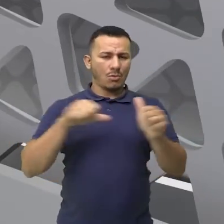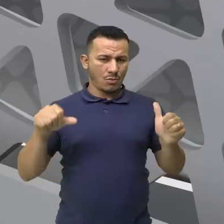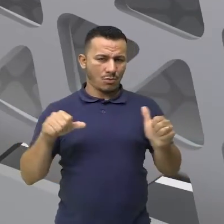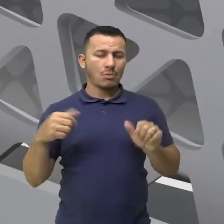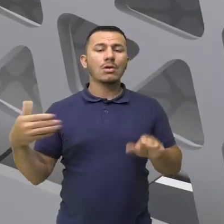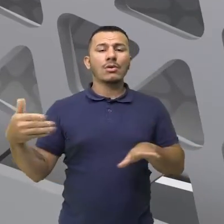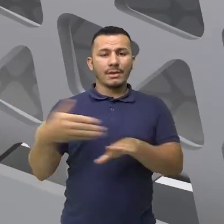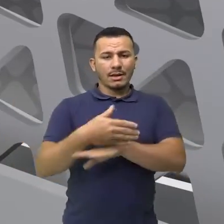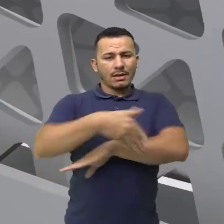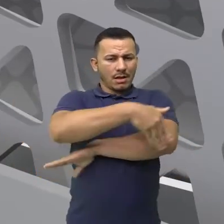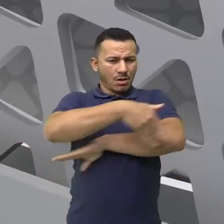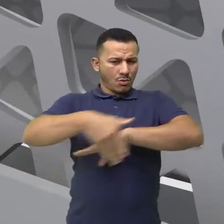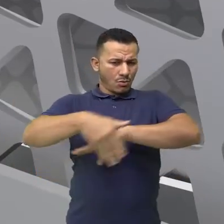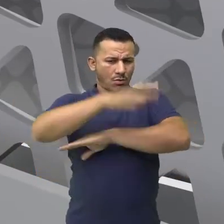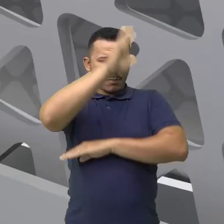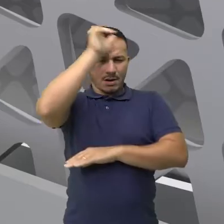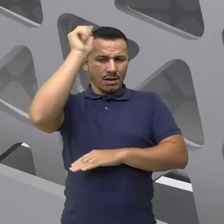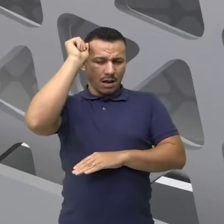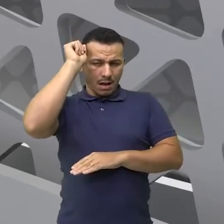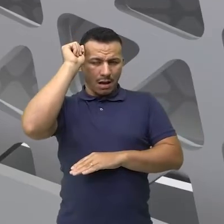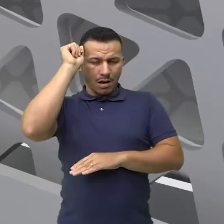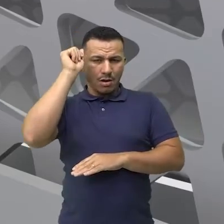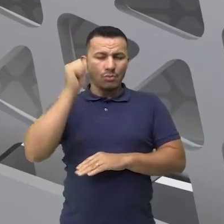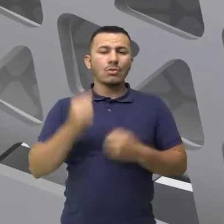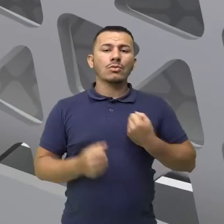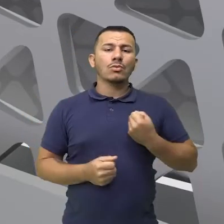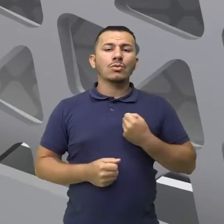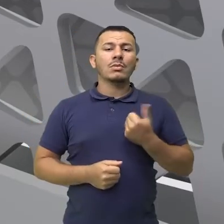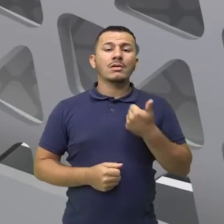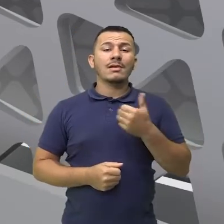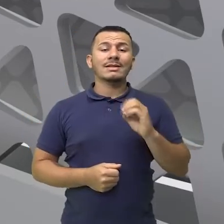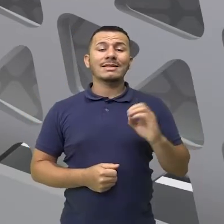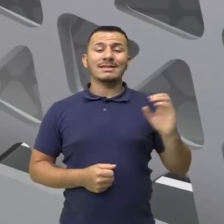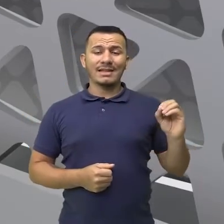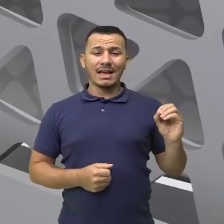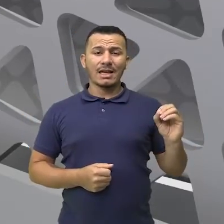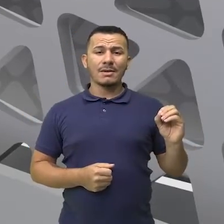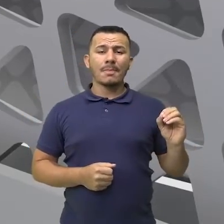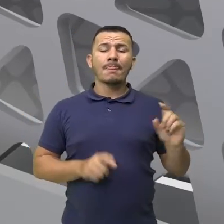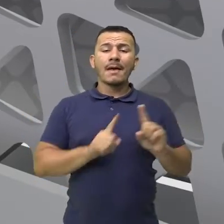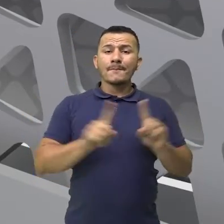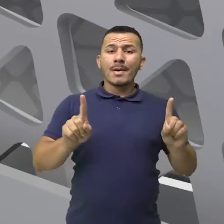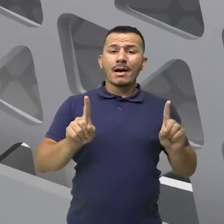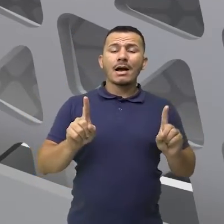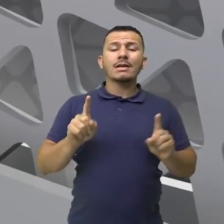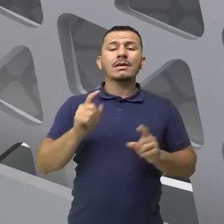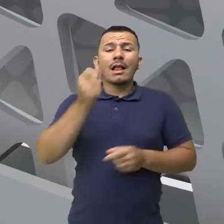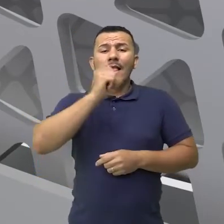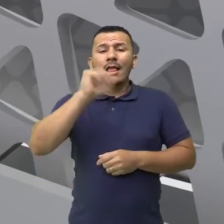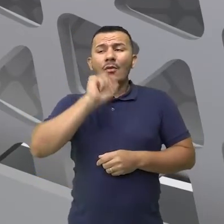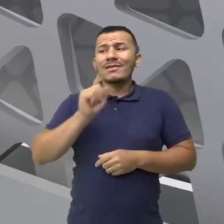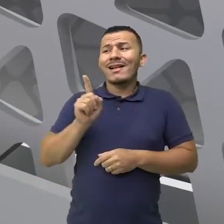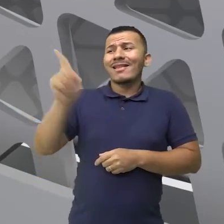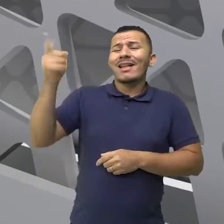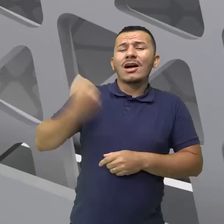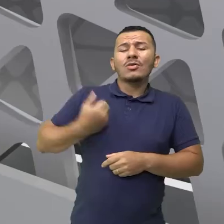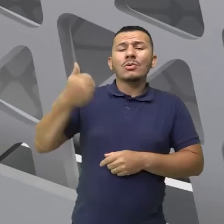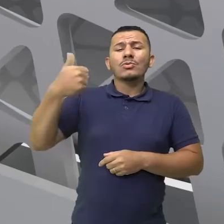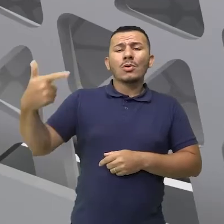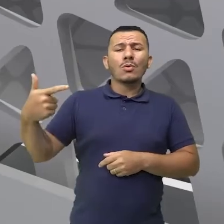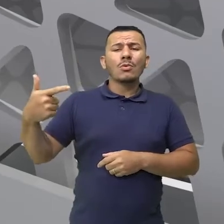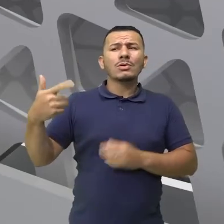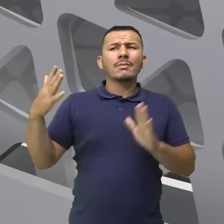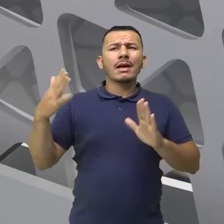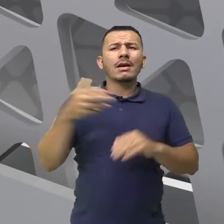Eu entrei na Rua Manaus no sentido contrário, no número 100, mas a sorveteria no 12. Para onde eu vou ter que